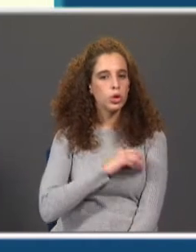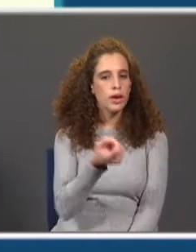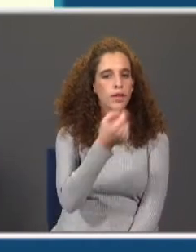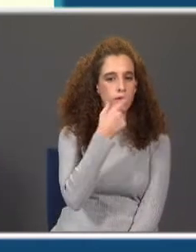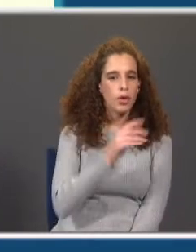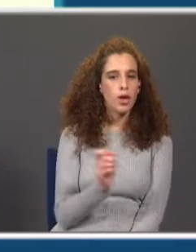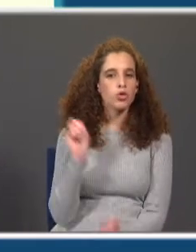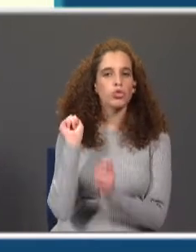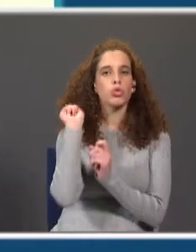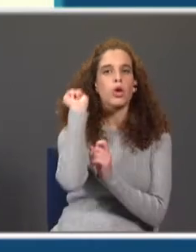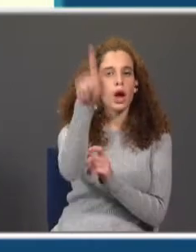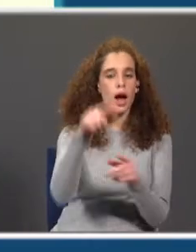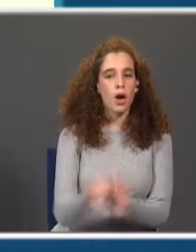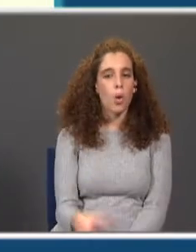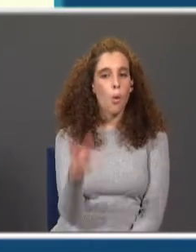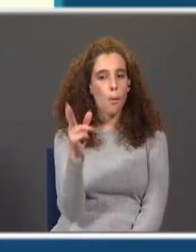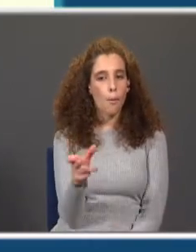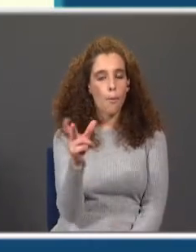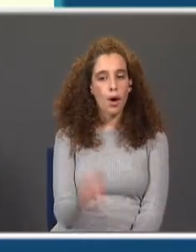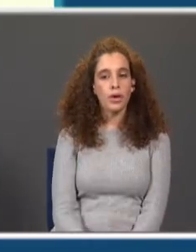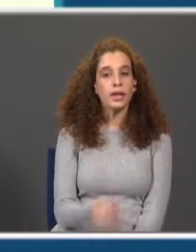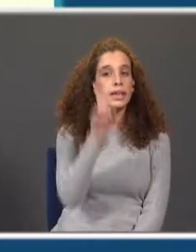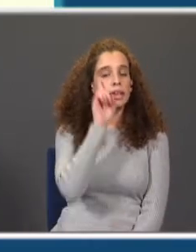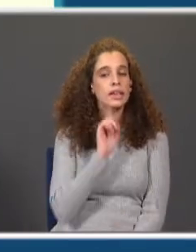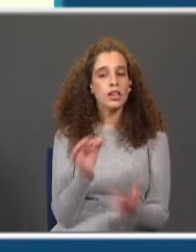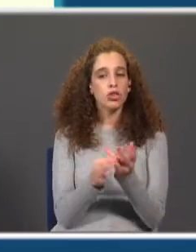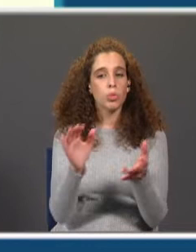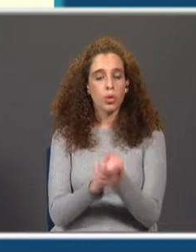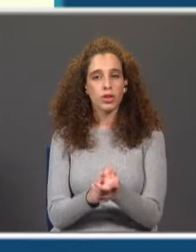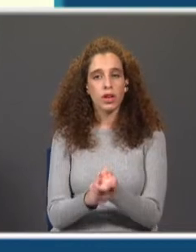conhecia a esposa, que era aquilo, é aquilo que ele recorda, do dono da